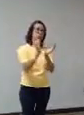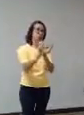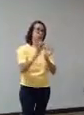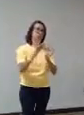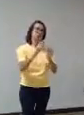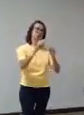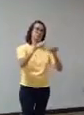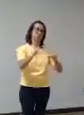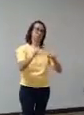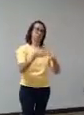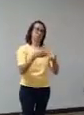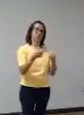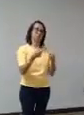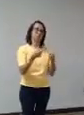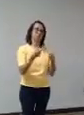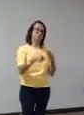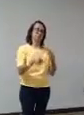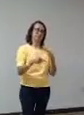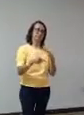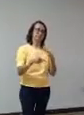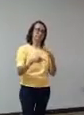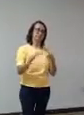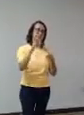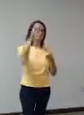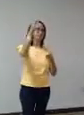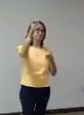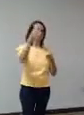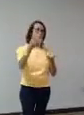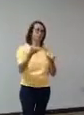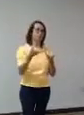não deu, mas a gente ainda vai tentar.